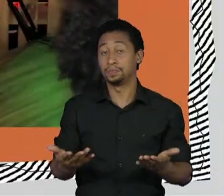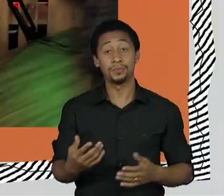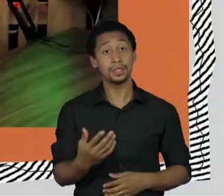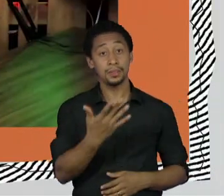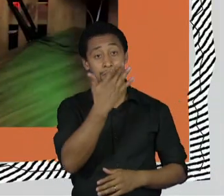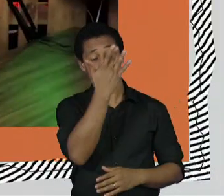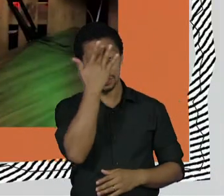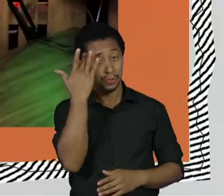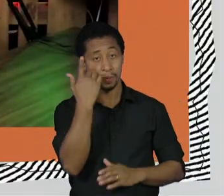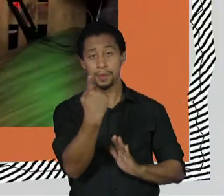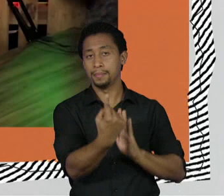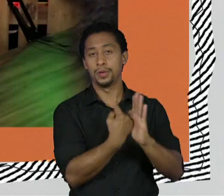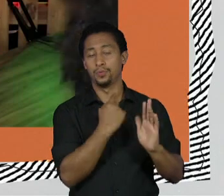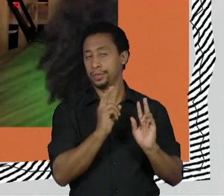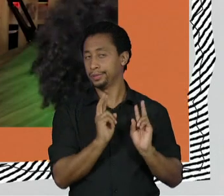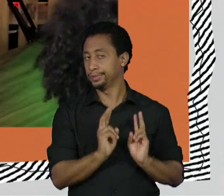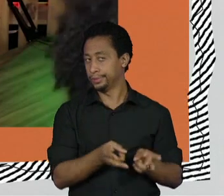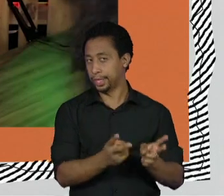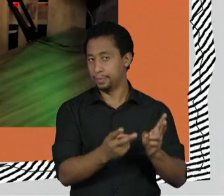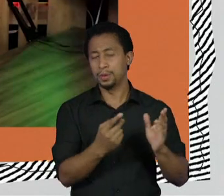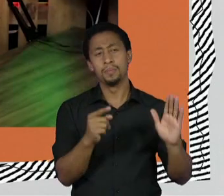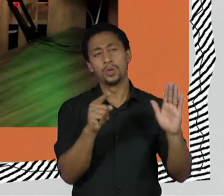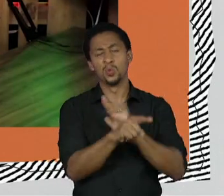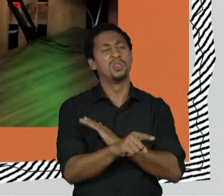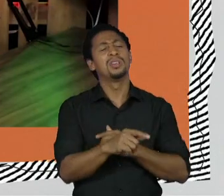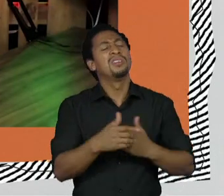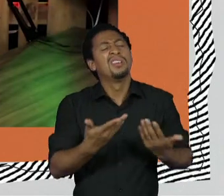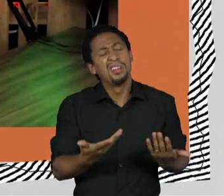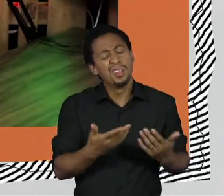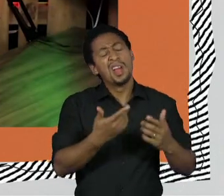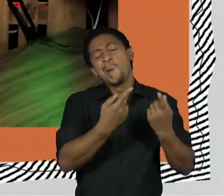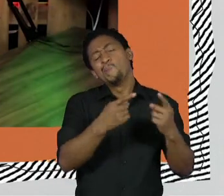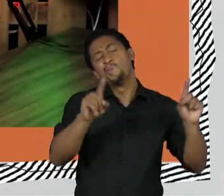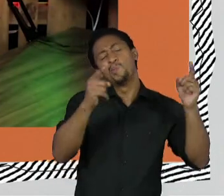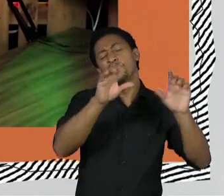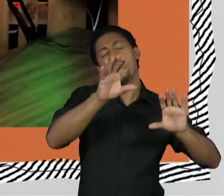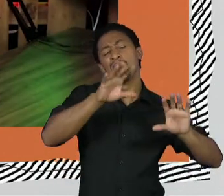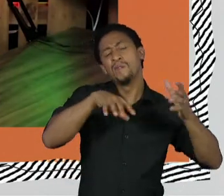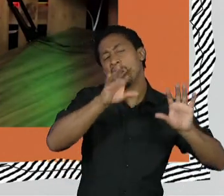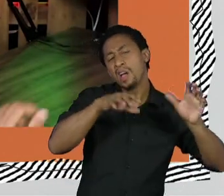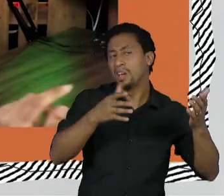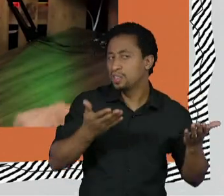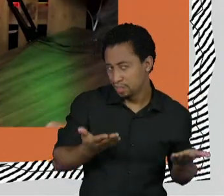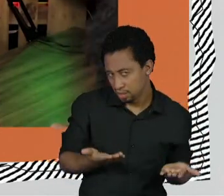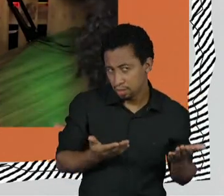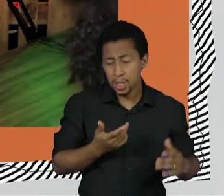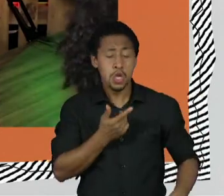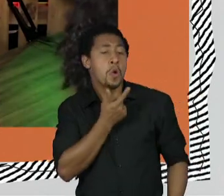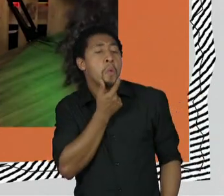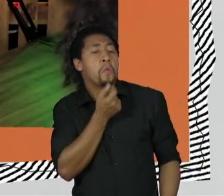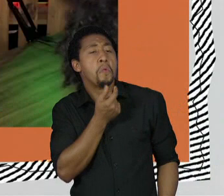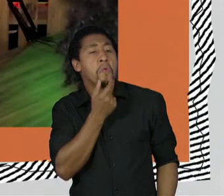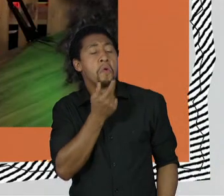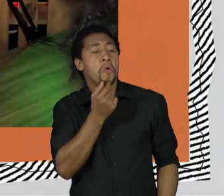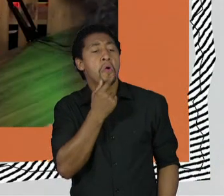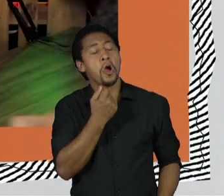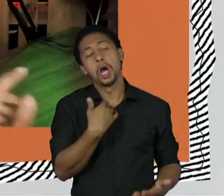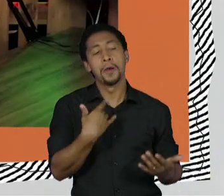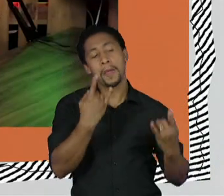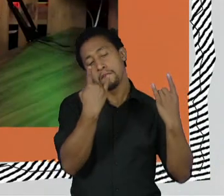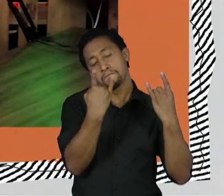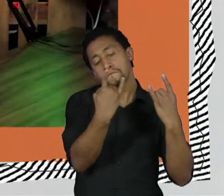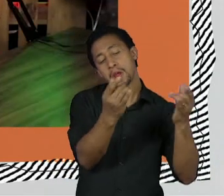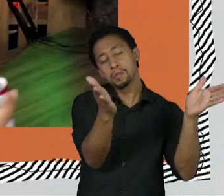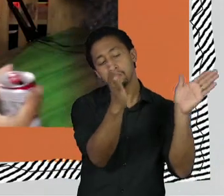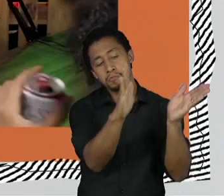mesma pergunta. Ai, mas e as letras de funk? Ai, mas e os homens que objetificam as mulheres e não sei o